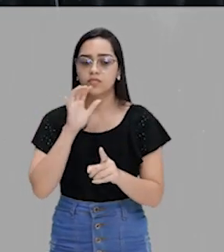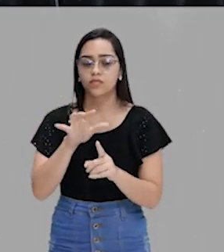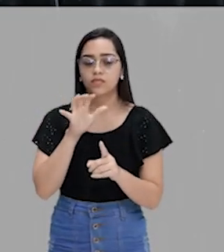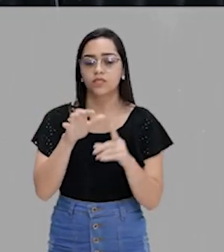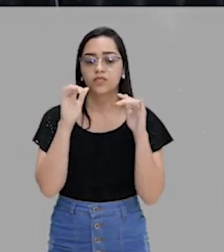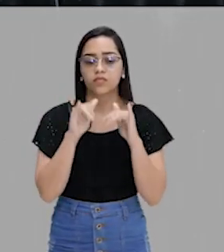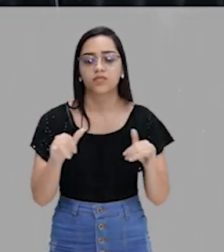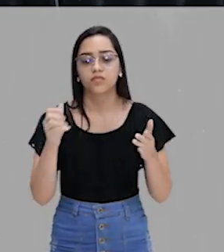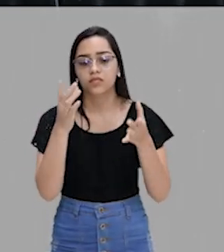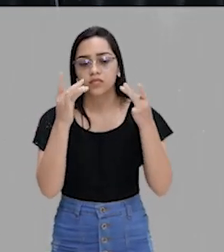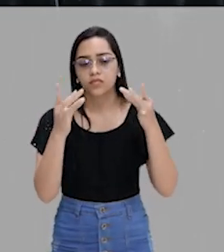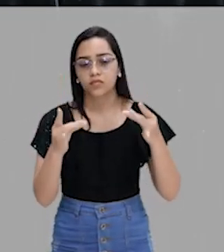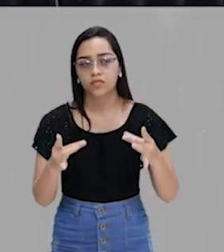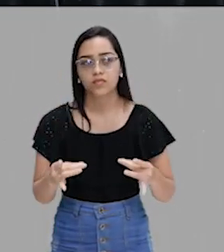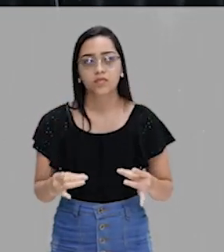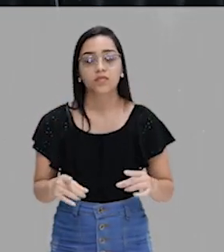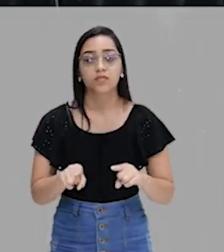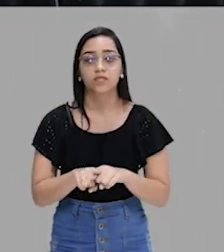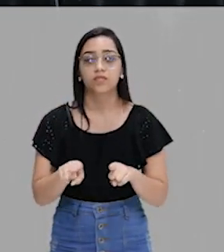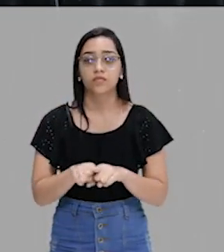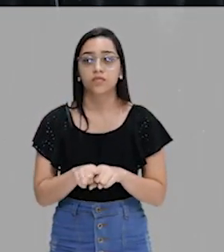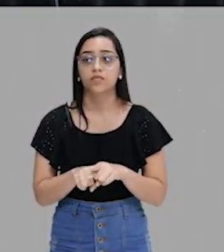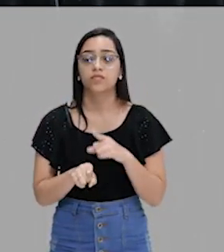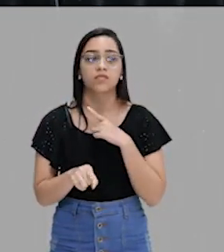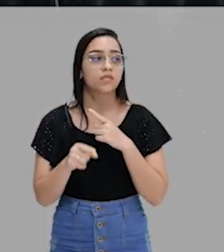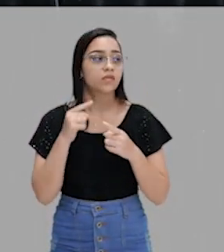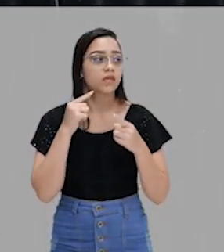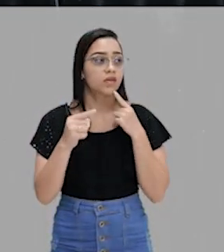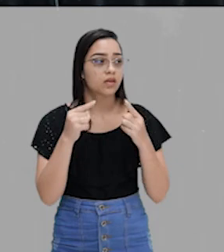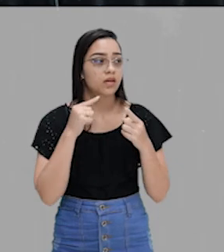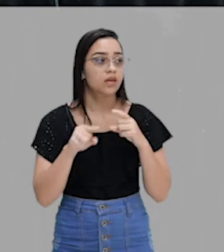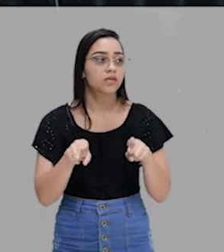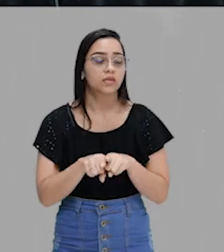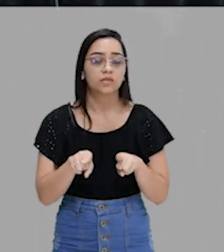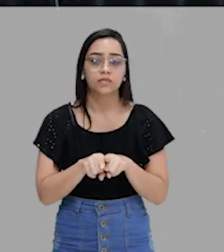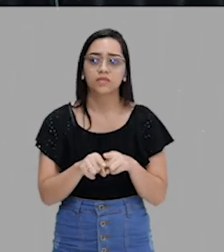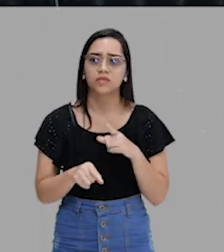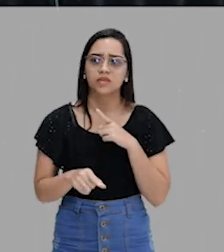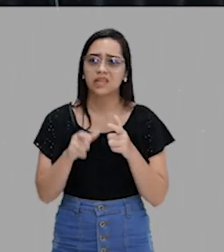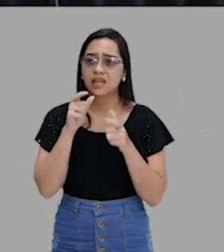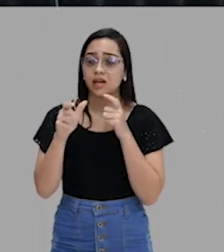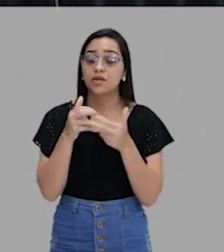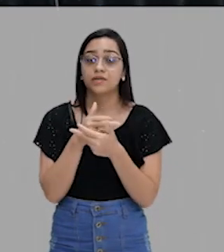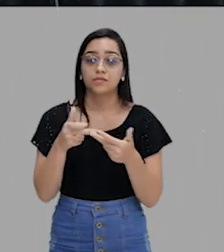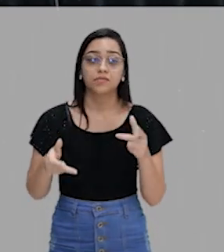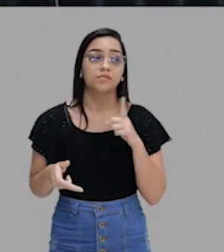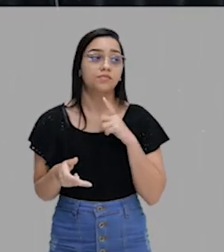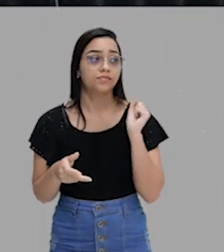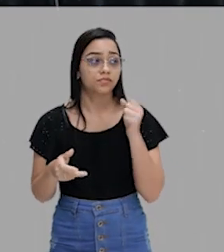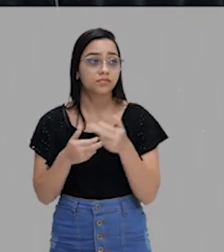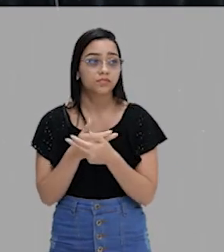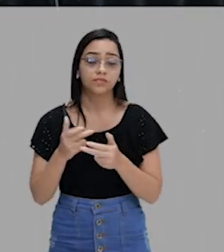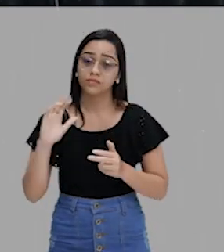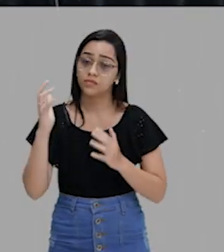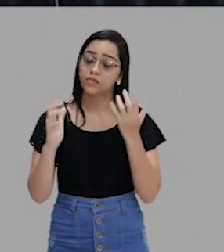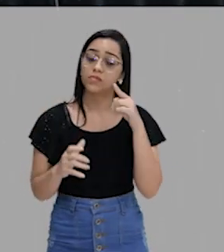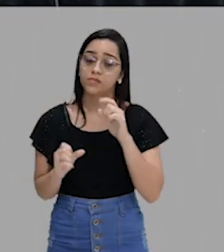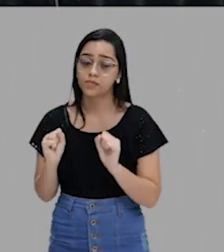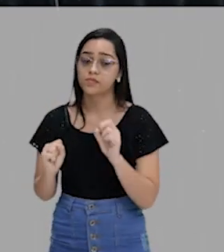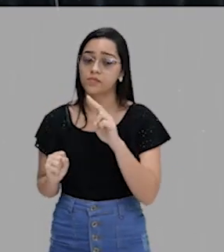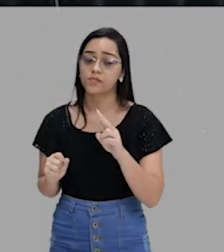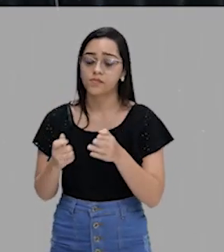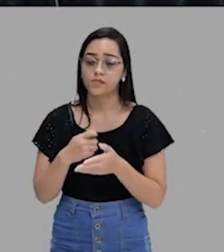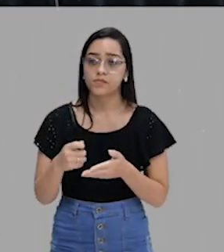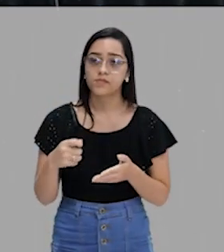convencer, divulgar, descrever, esculhambar, né, passar caramba, enfim, tem uma série de situações onde você pode usar a